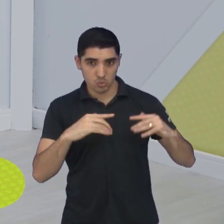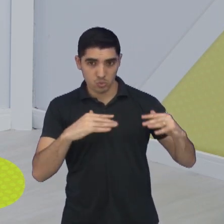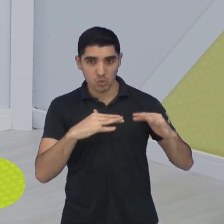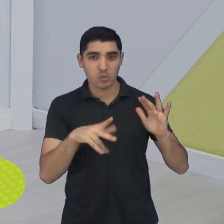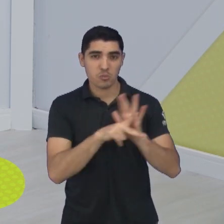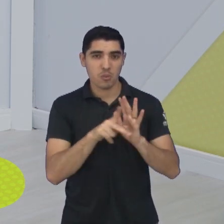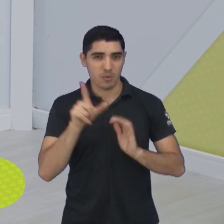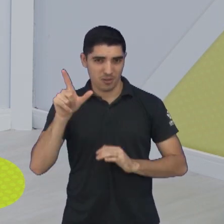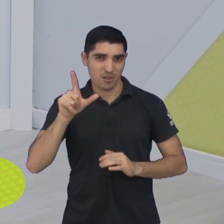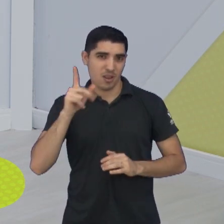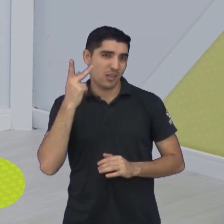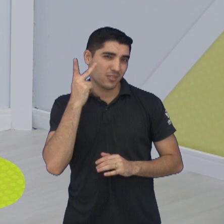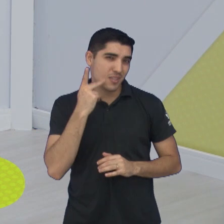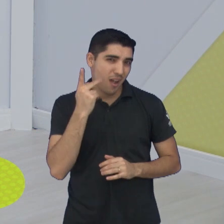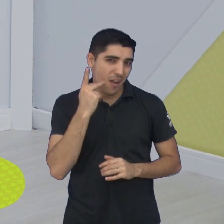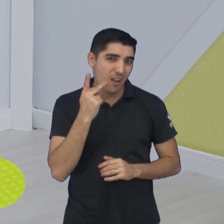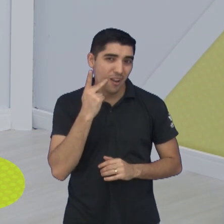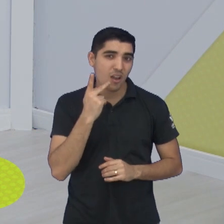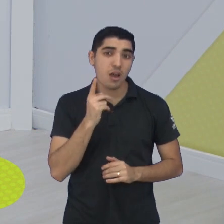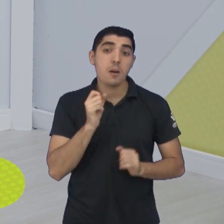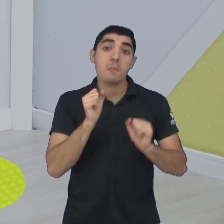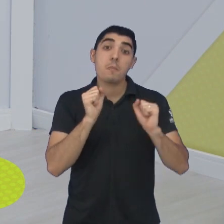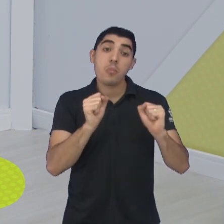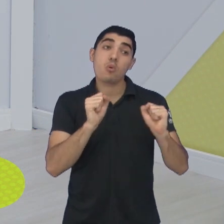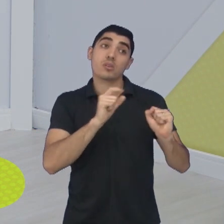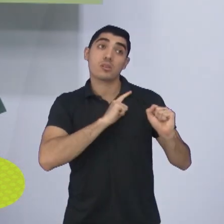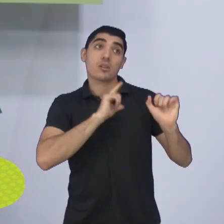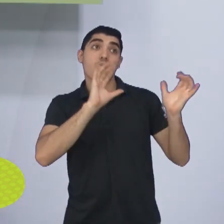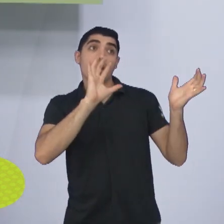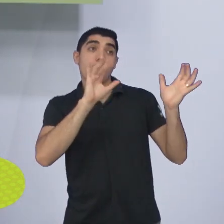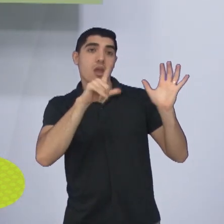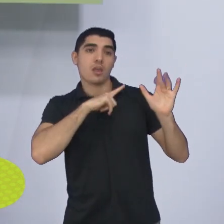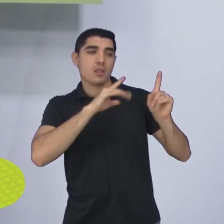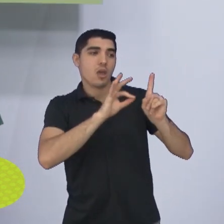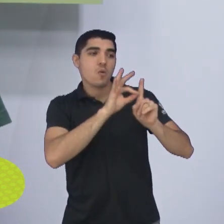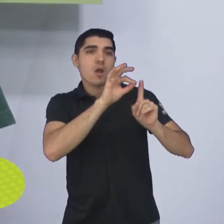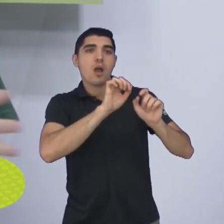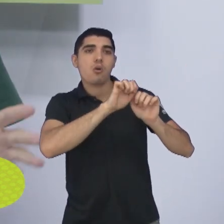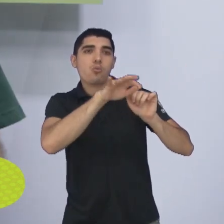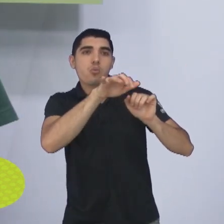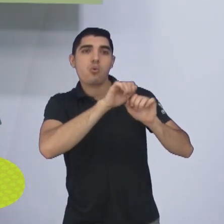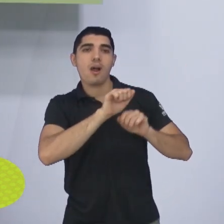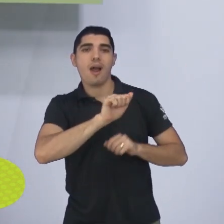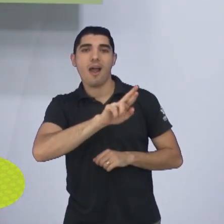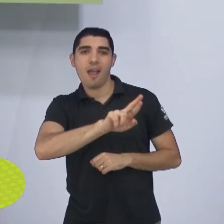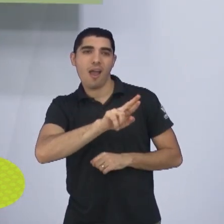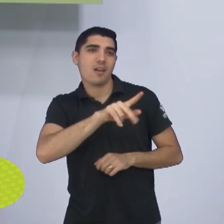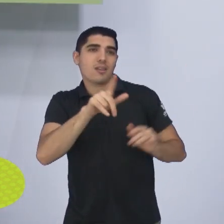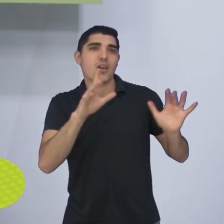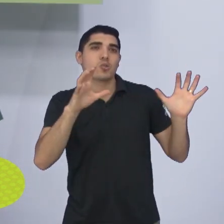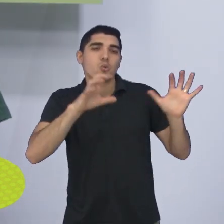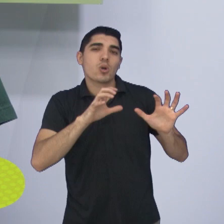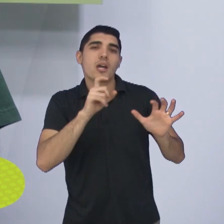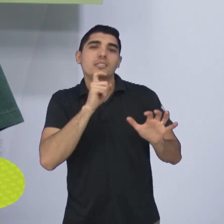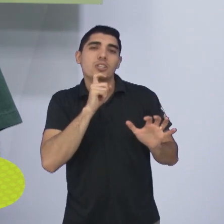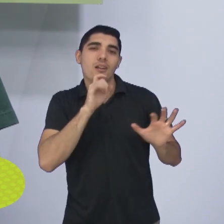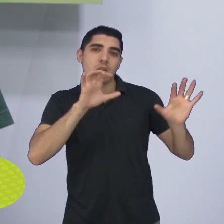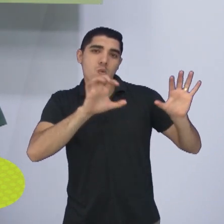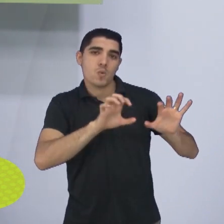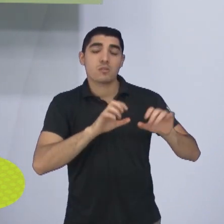olímpico, né, do Ceará, talvez seja climatizado, talvez. Pode ser também, mas enfim, mas mesmo assim é um horário,